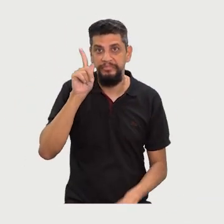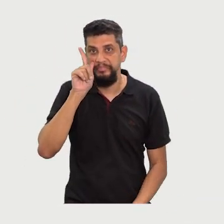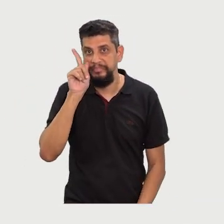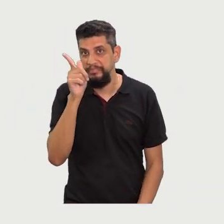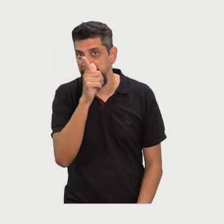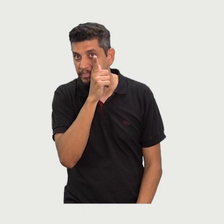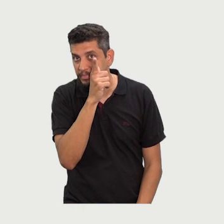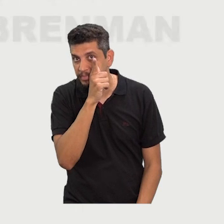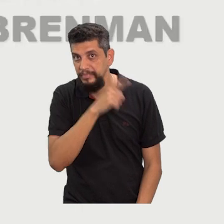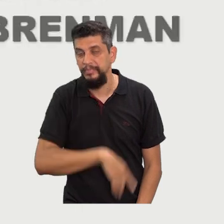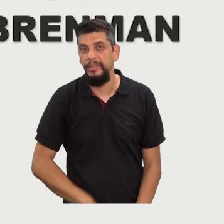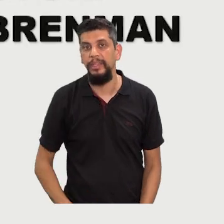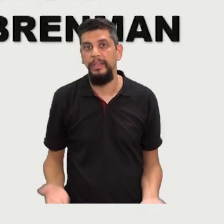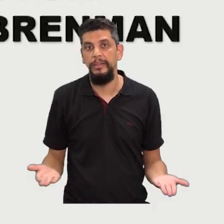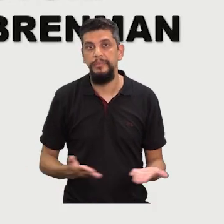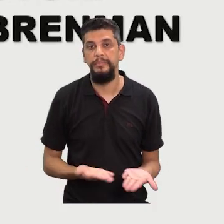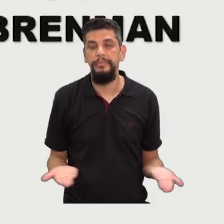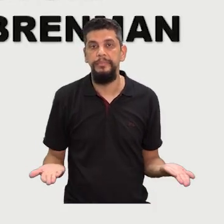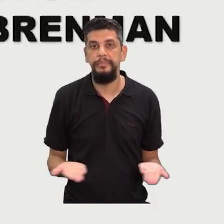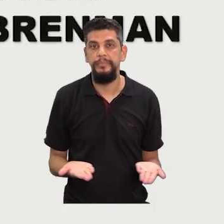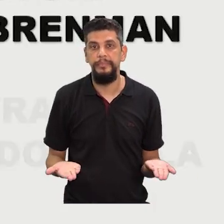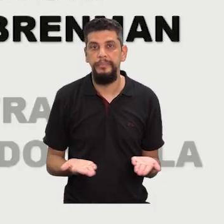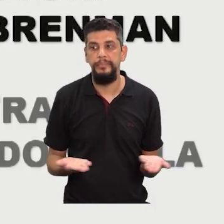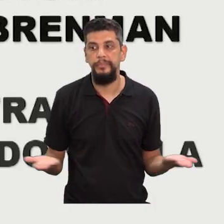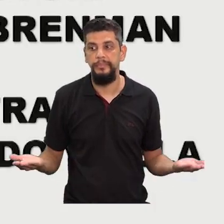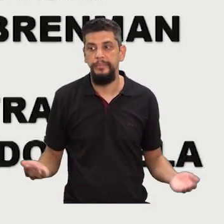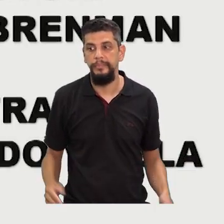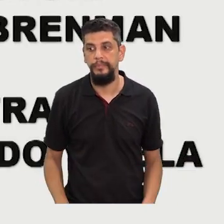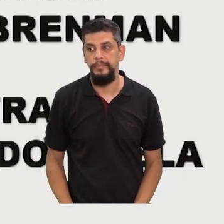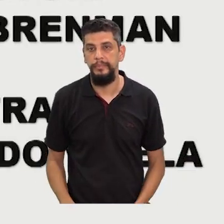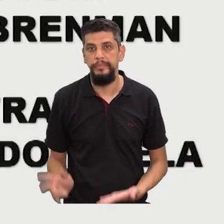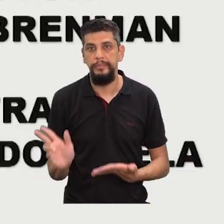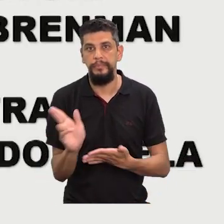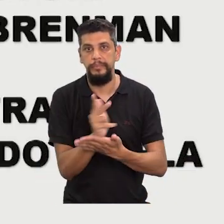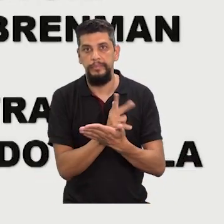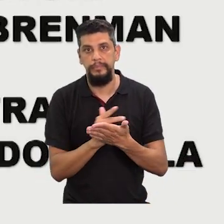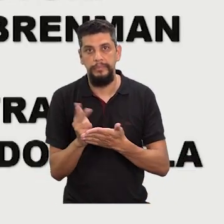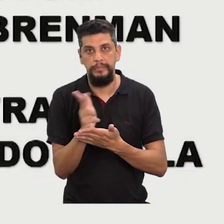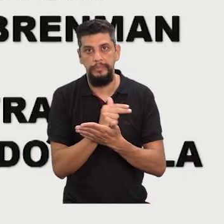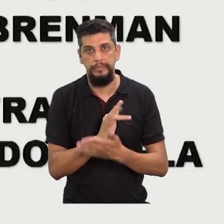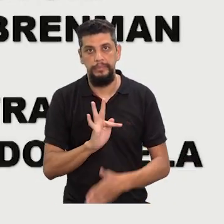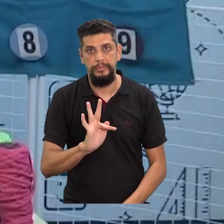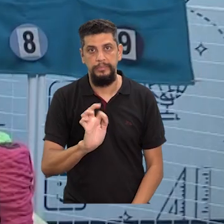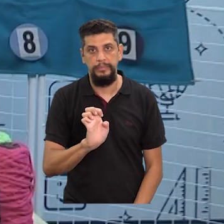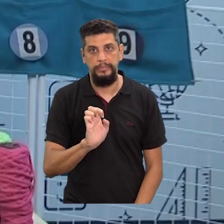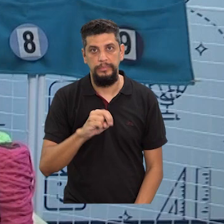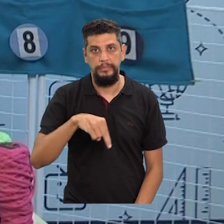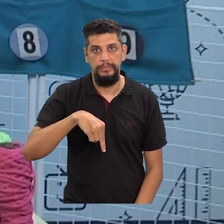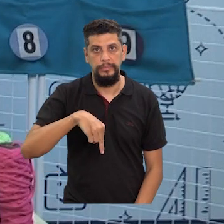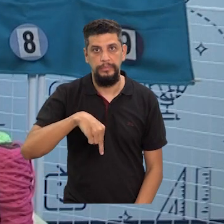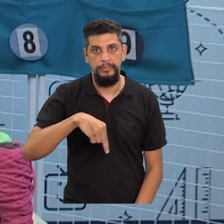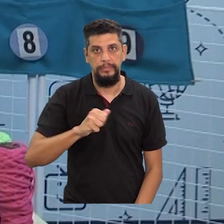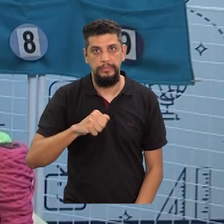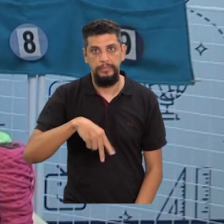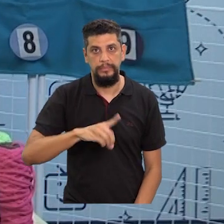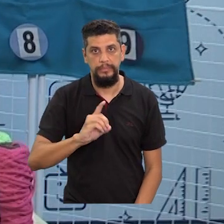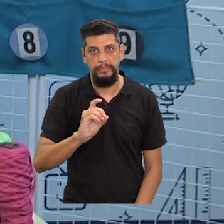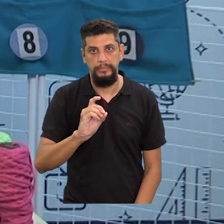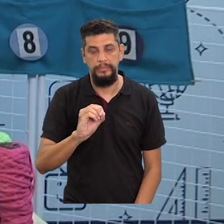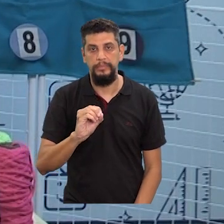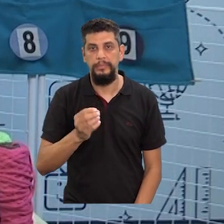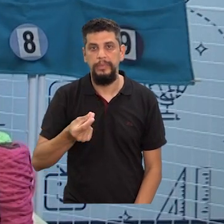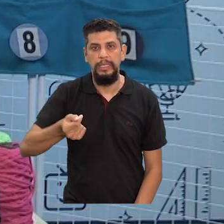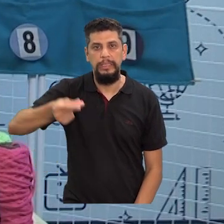A Tapeçaria de Aracne, do autor Ilan Breman e do ilustrador Fernando Vilela. Há